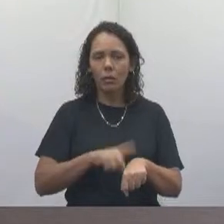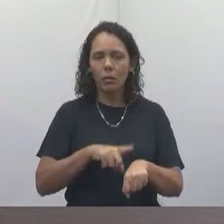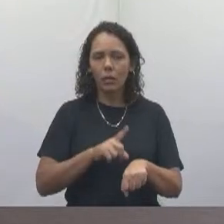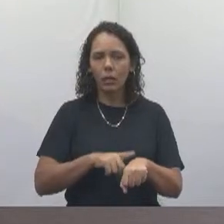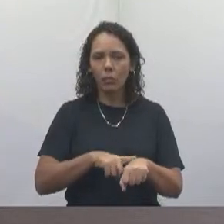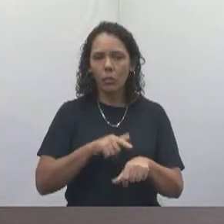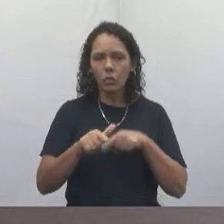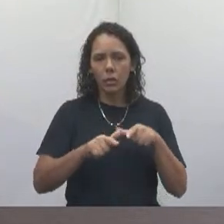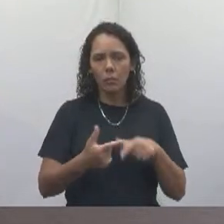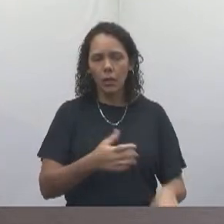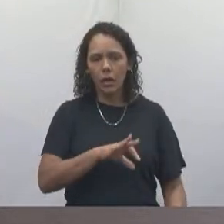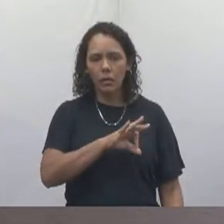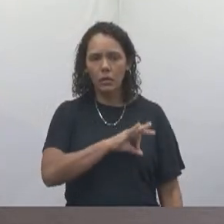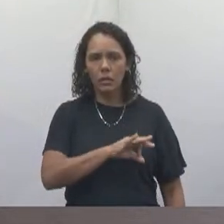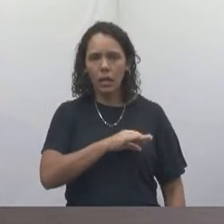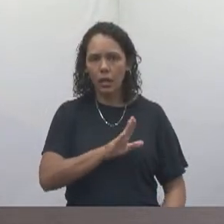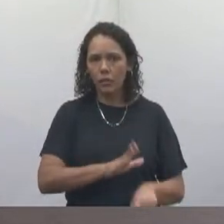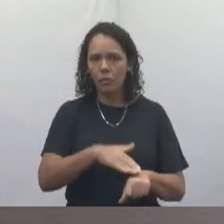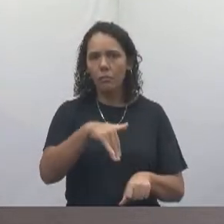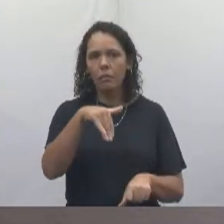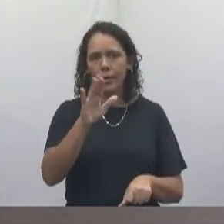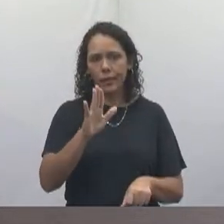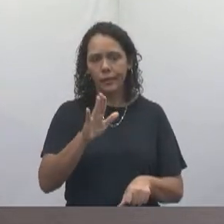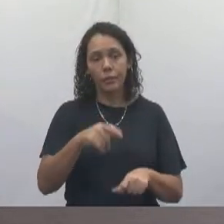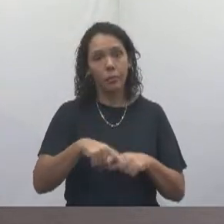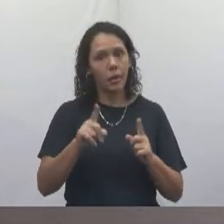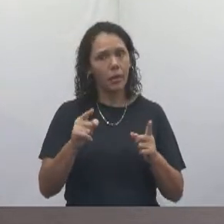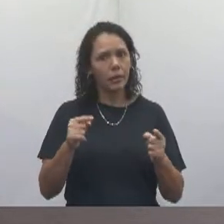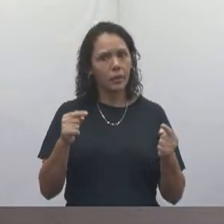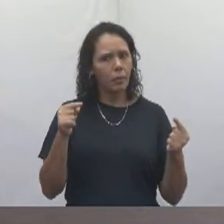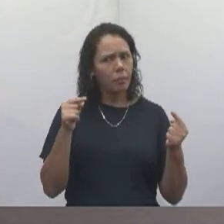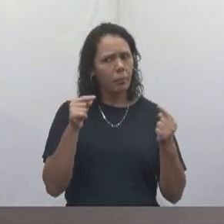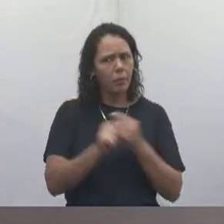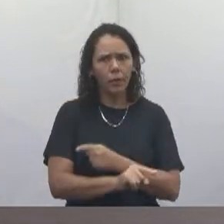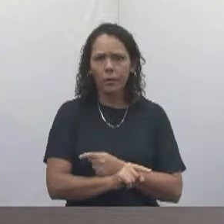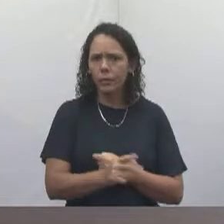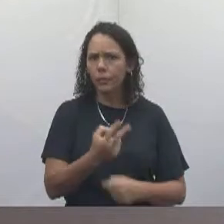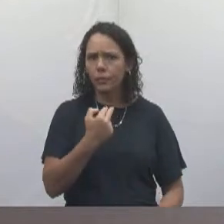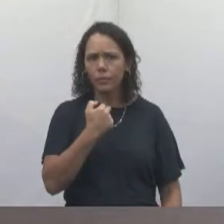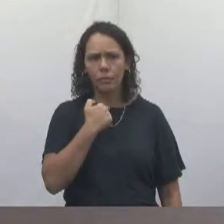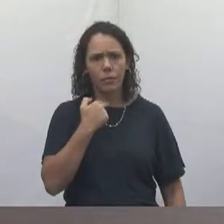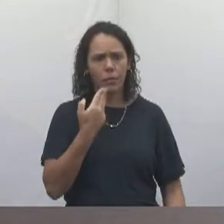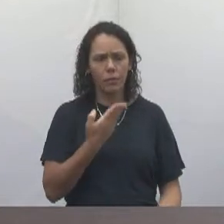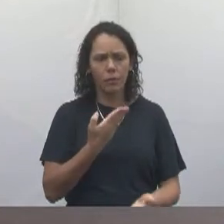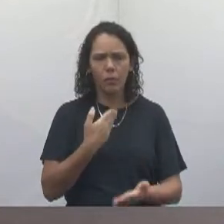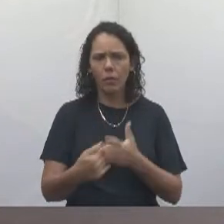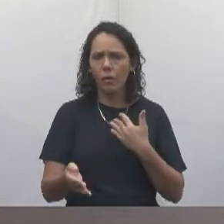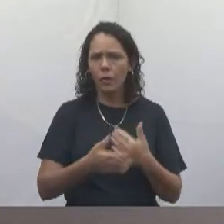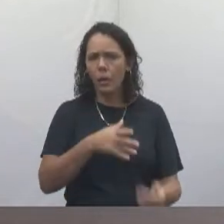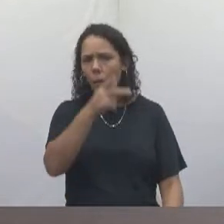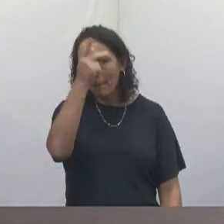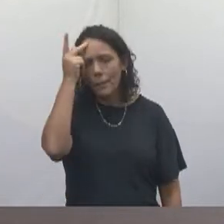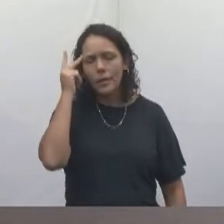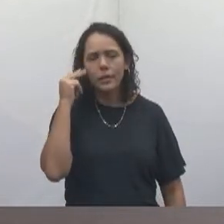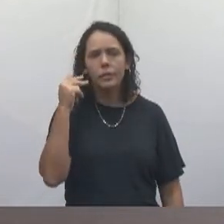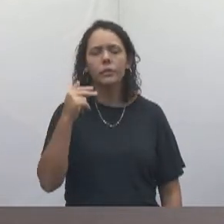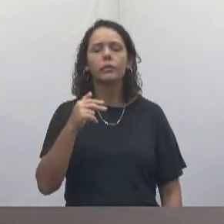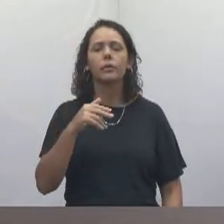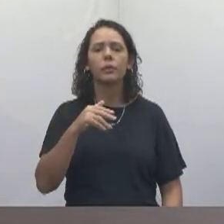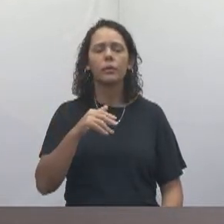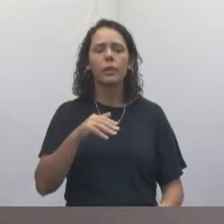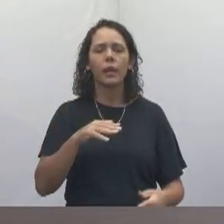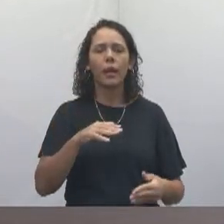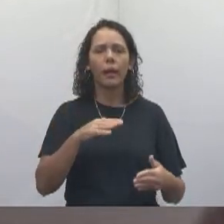extras. E isso é proibido, né? Qualquer aluno aí de 4º ano de direito, quando tem aula de direito do trabalho,